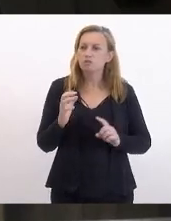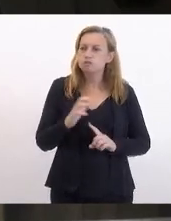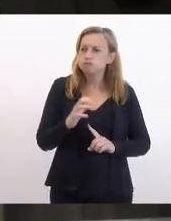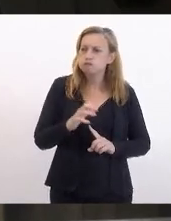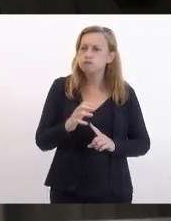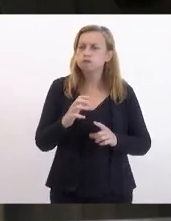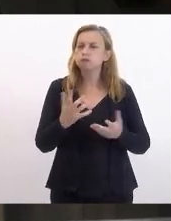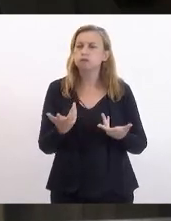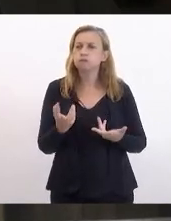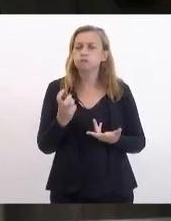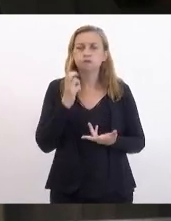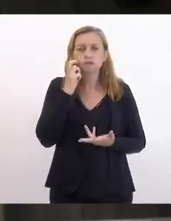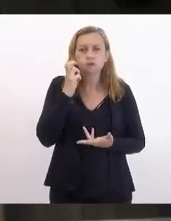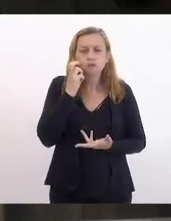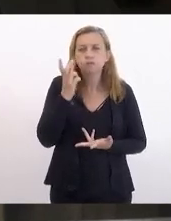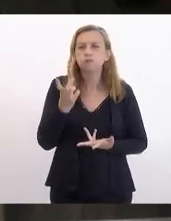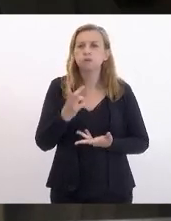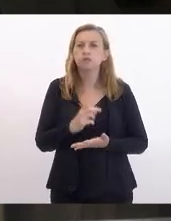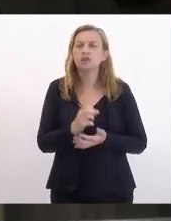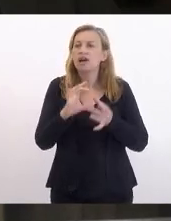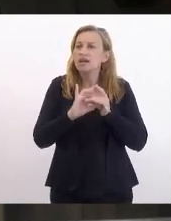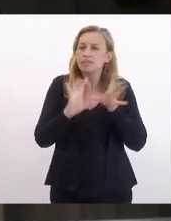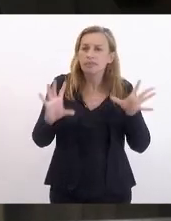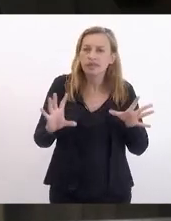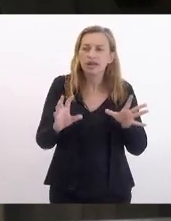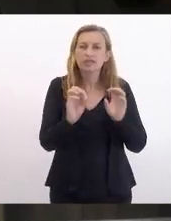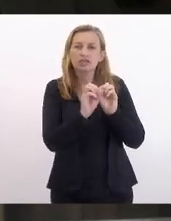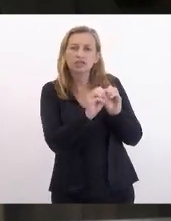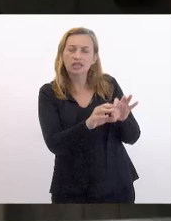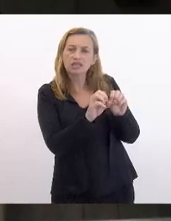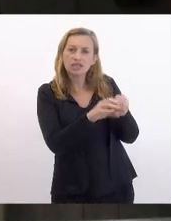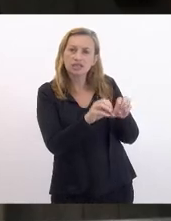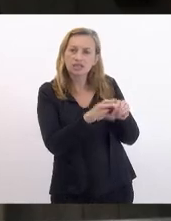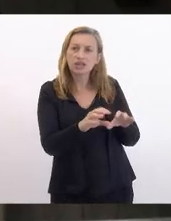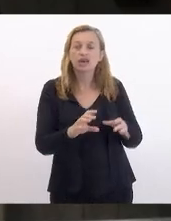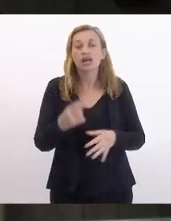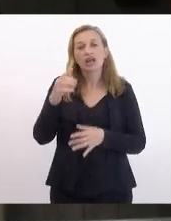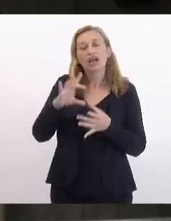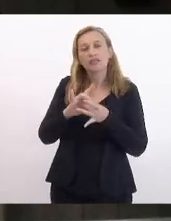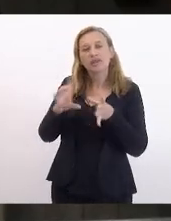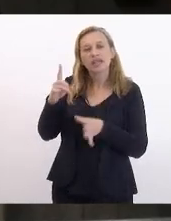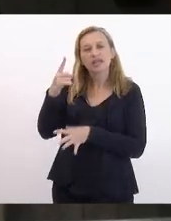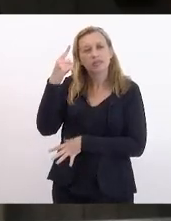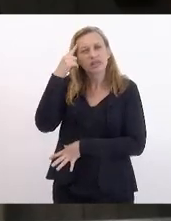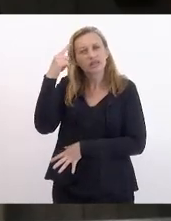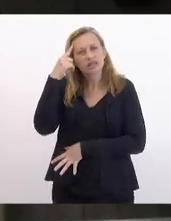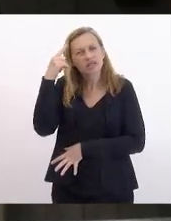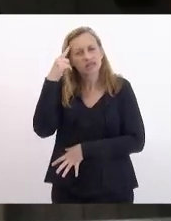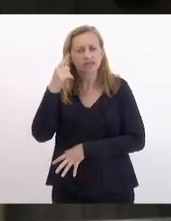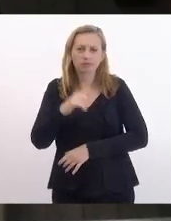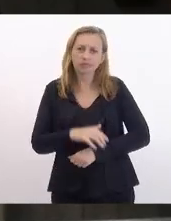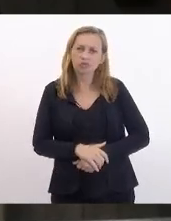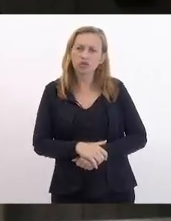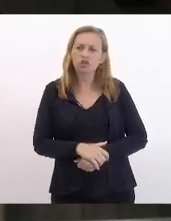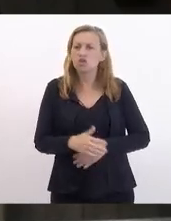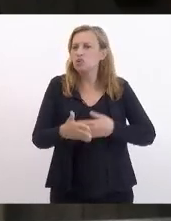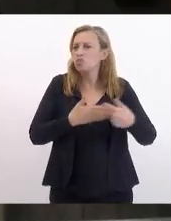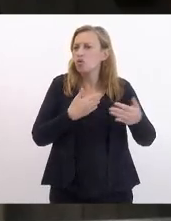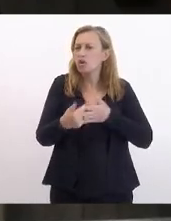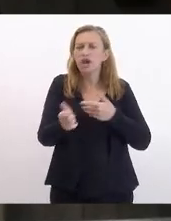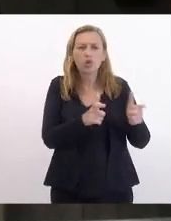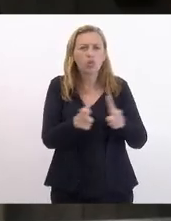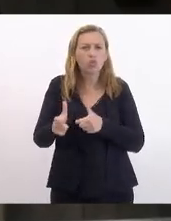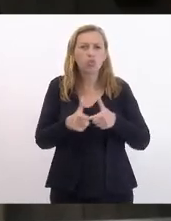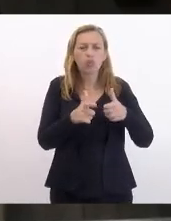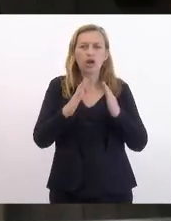tentativa de constrangimento à liberdade de ensino a liberdade de pensamento a liberdade de cátedra em qualquer